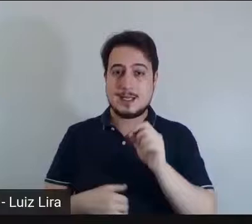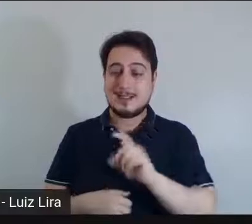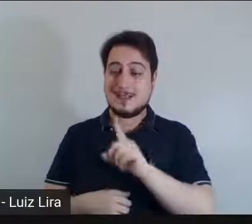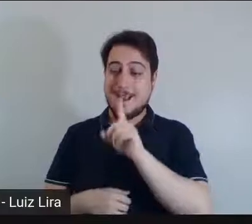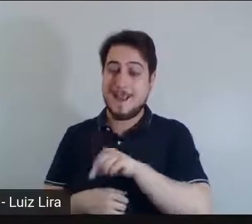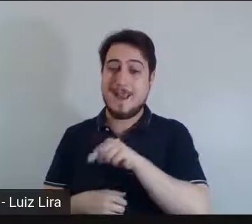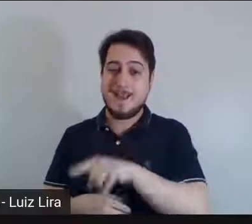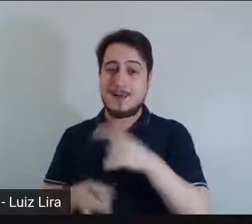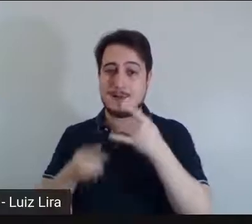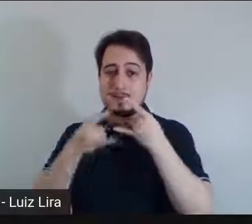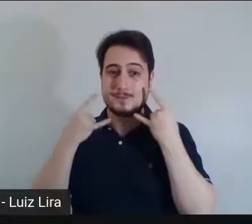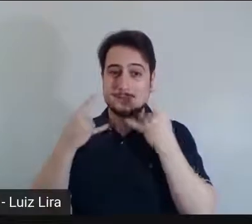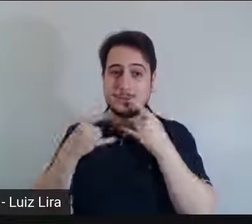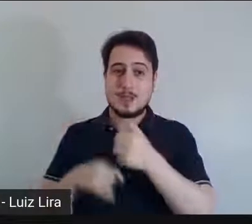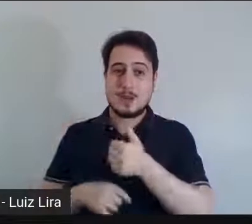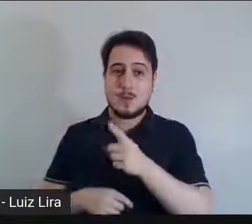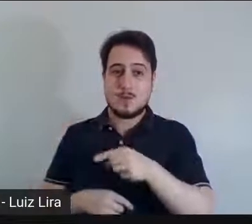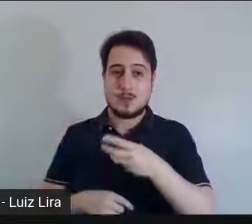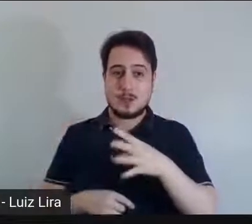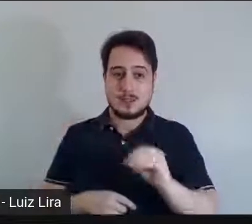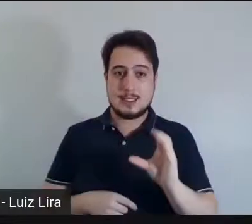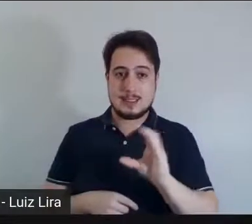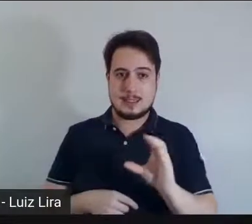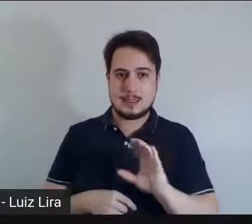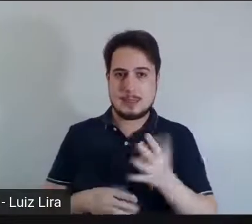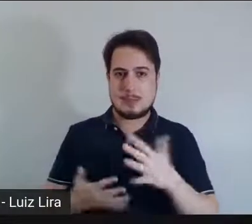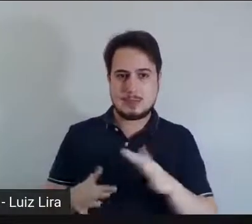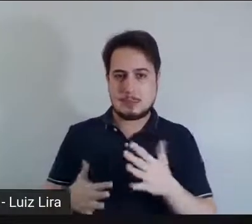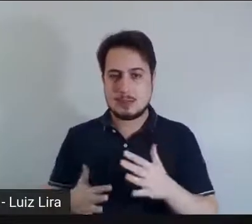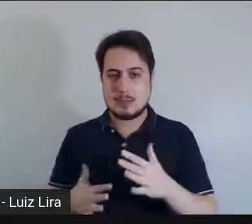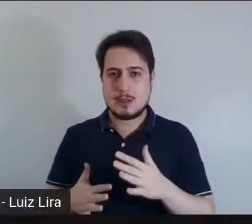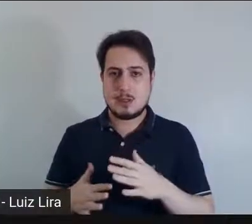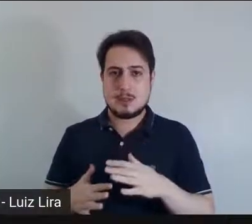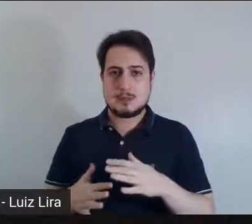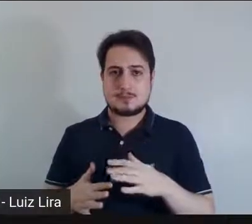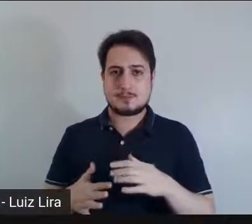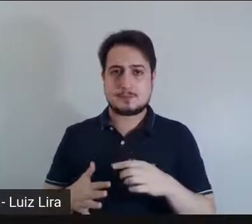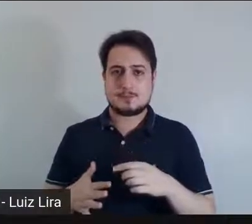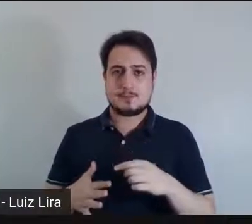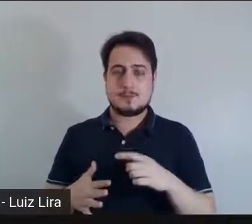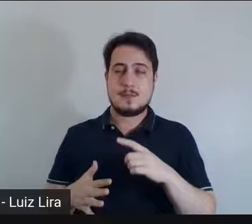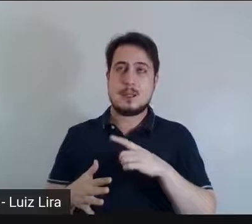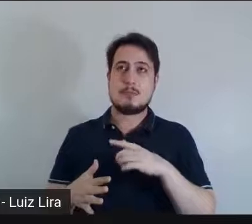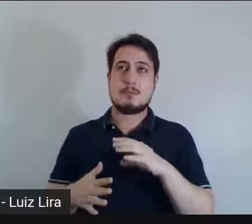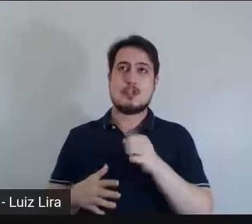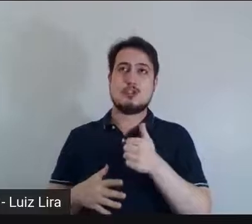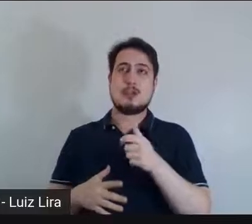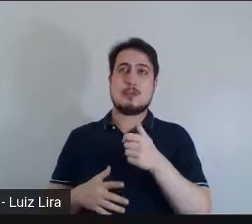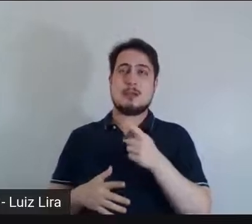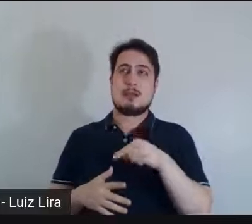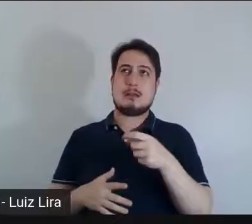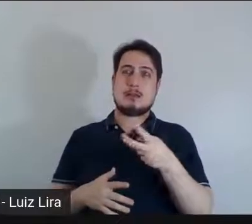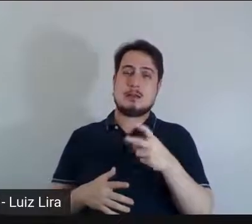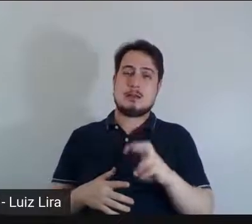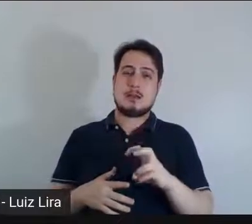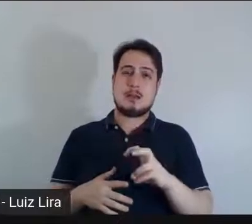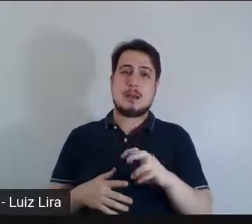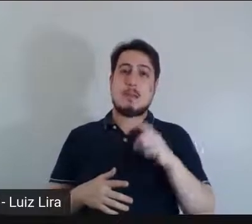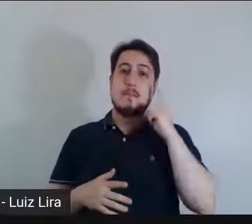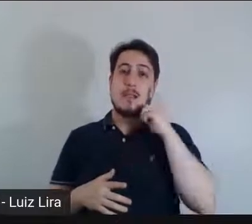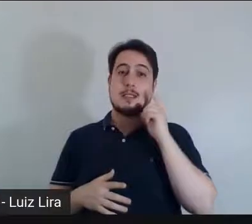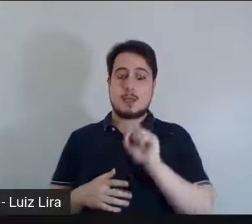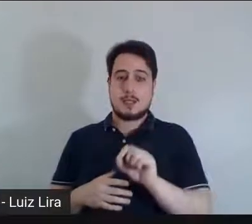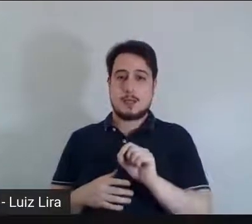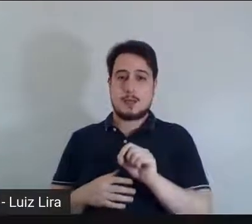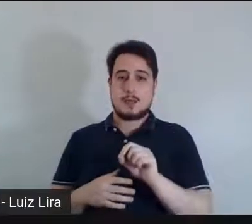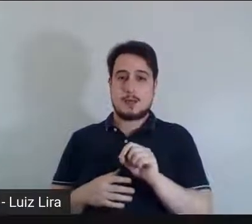é 1,30, por ali 1,30. João, ela gira em termos de 1,15 a 1,20. Mas eu tenho que pensar o seguinte, olha,